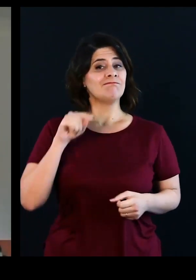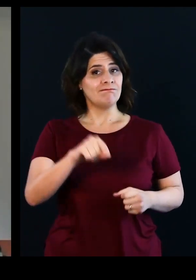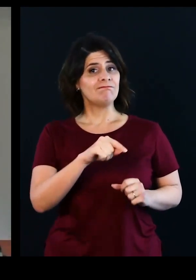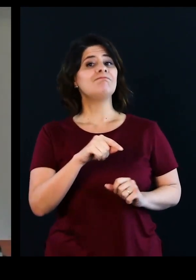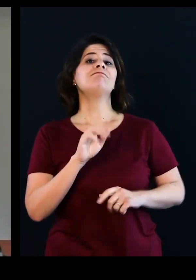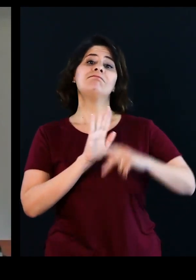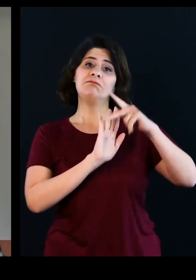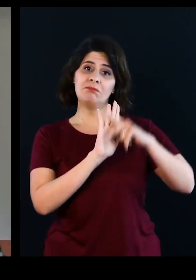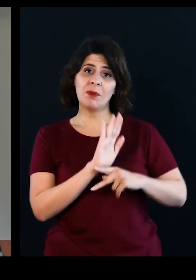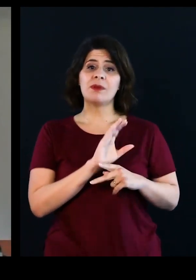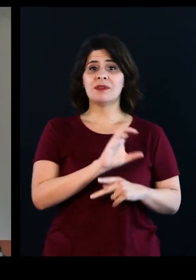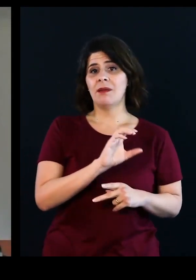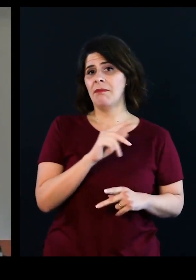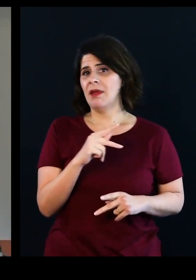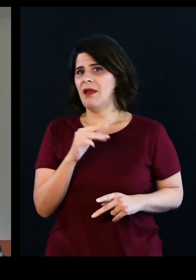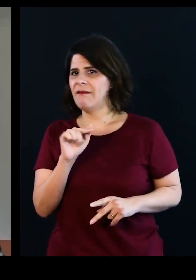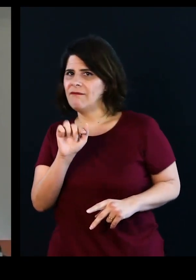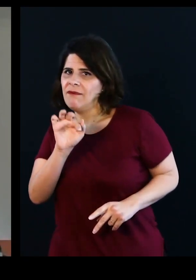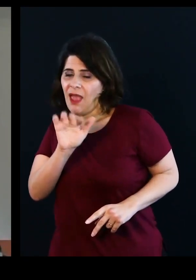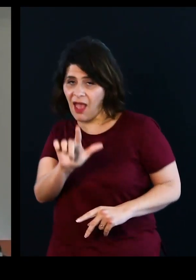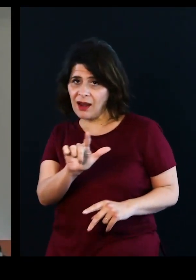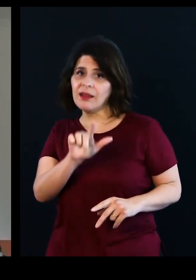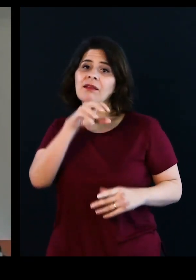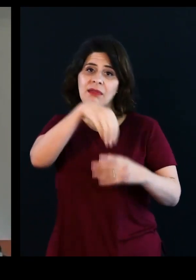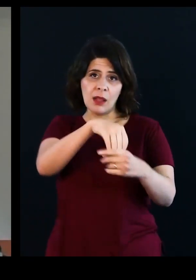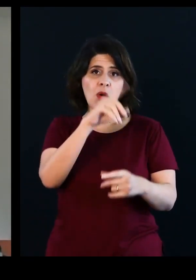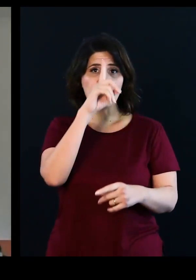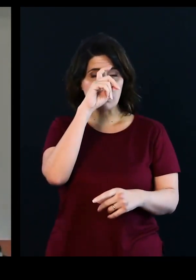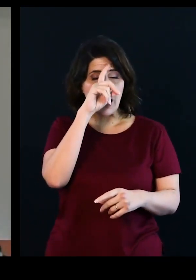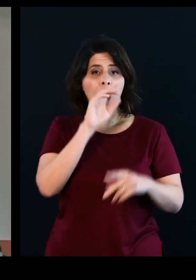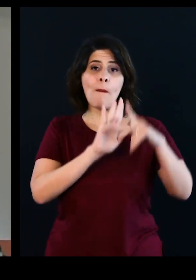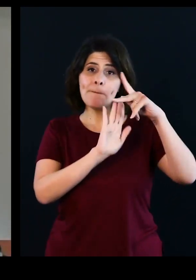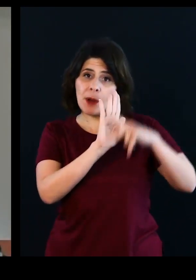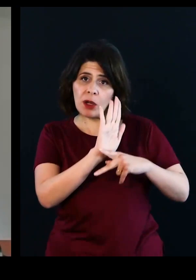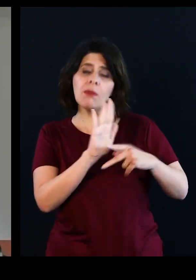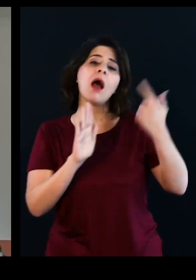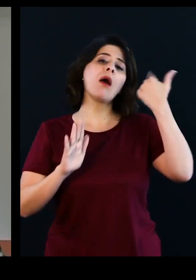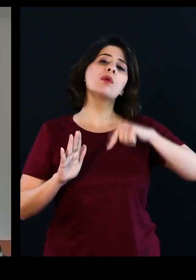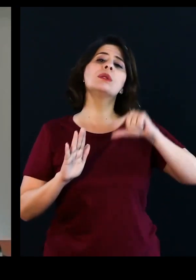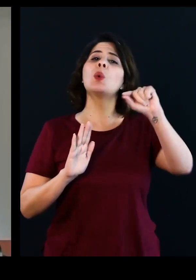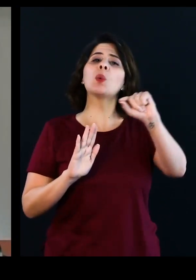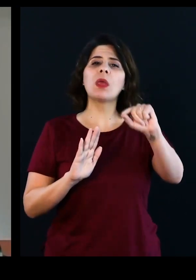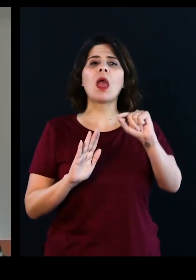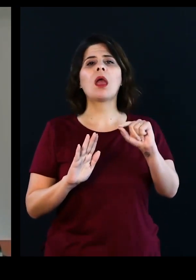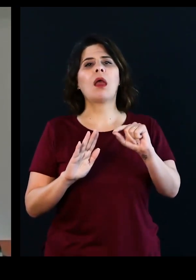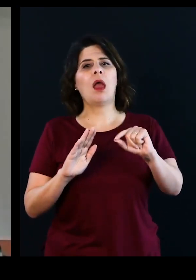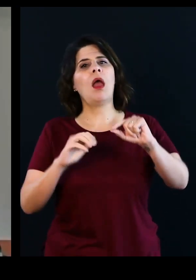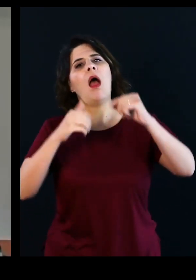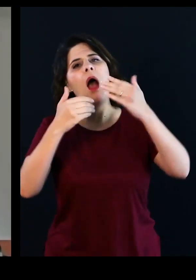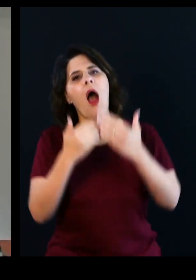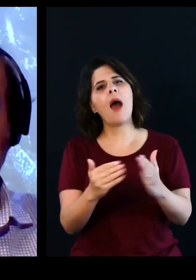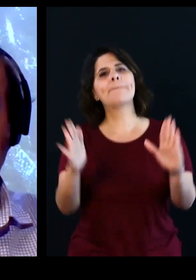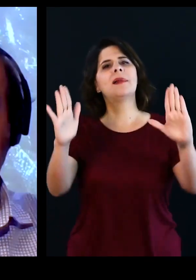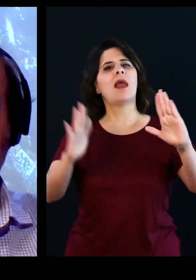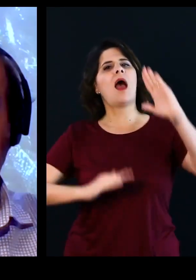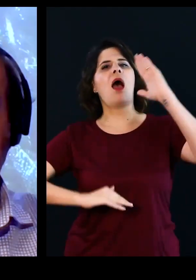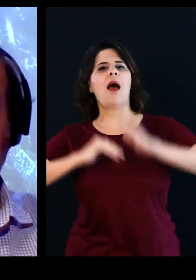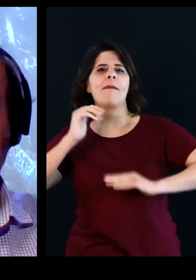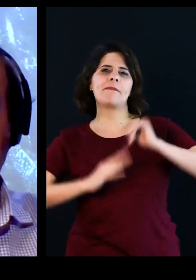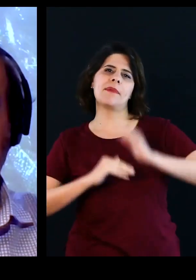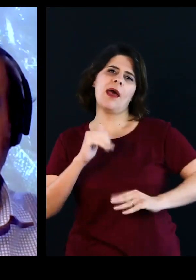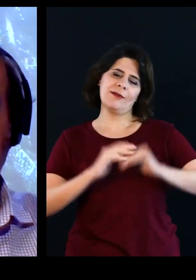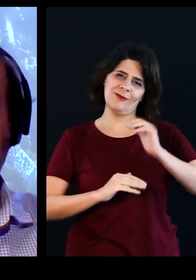programa CPFL nos Hospitais, nós também conseguimos ampliar a atuação agora na crise da Covid-19. Mas